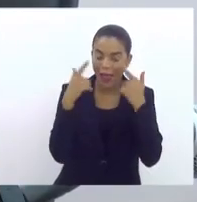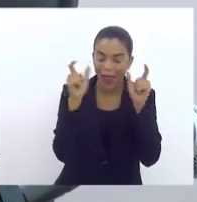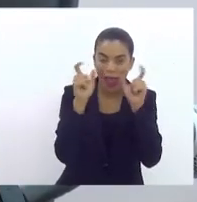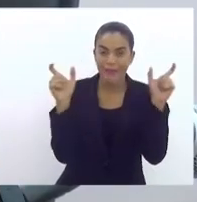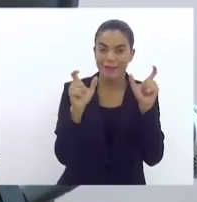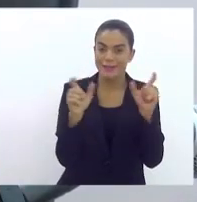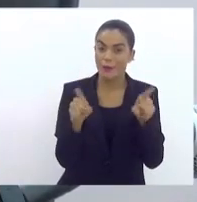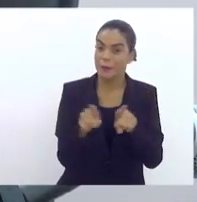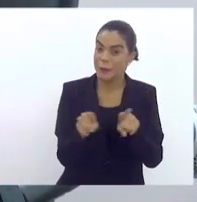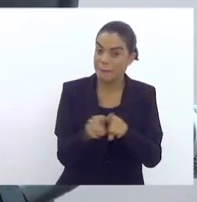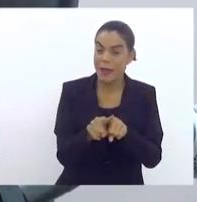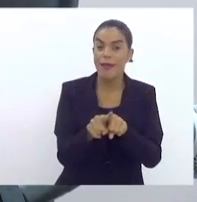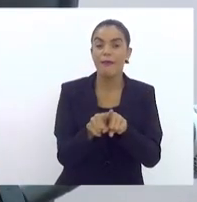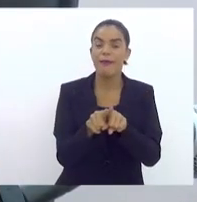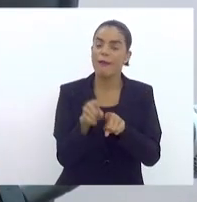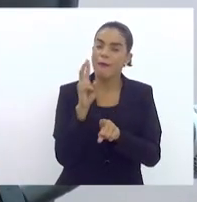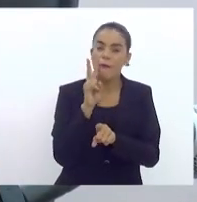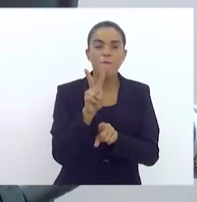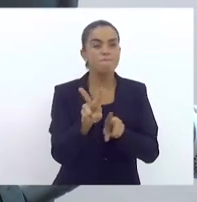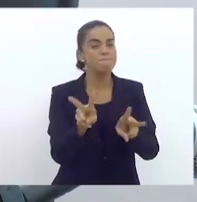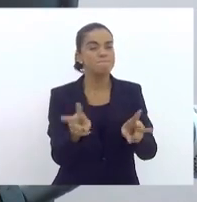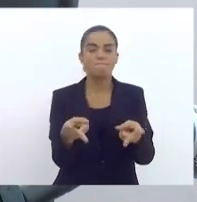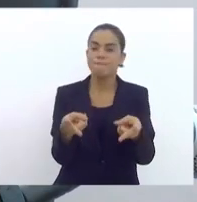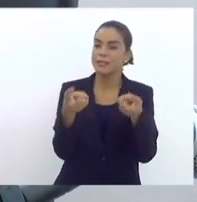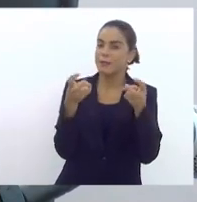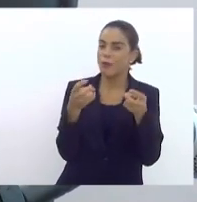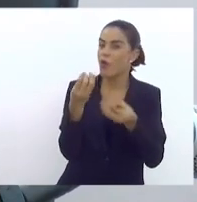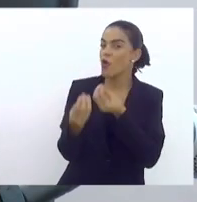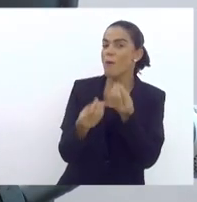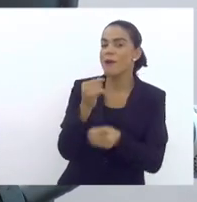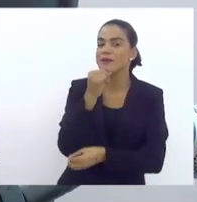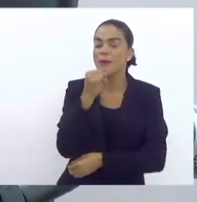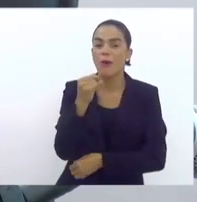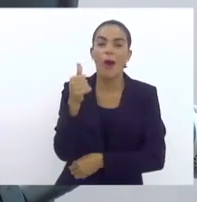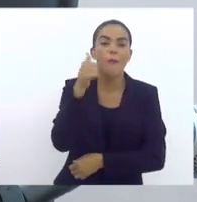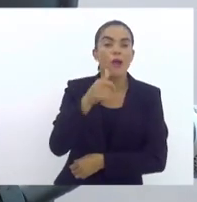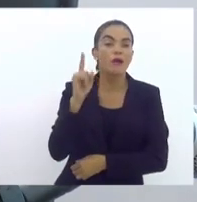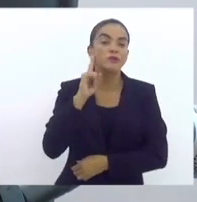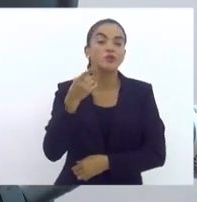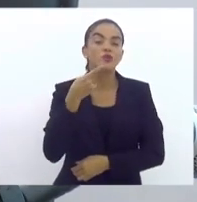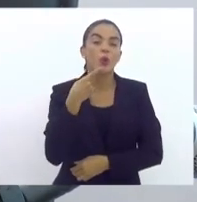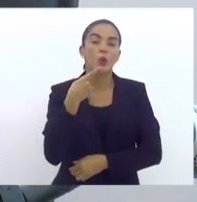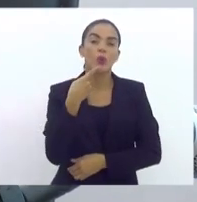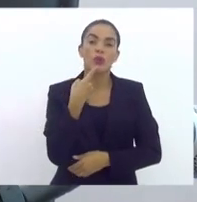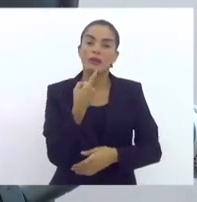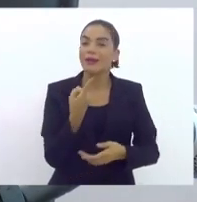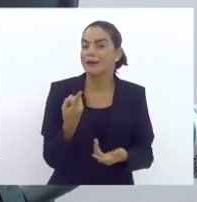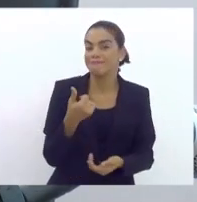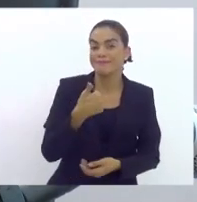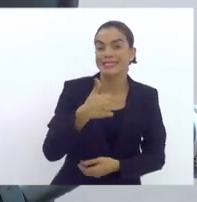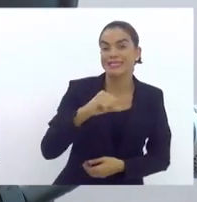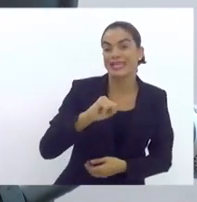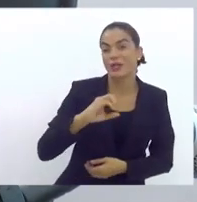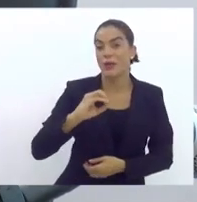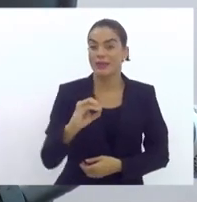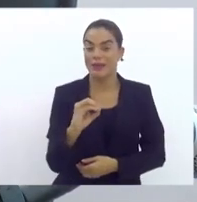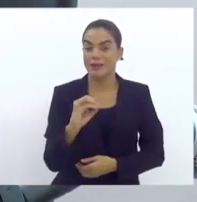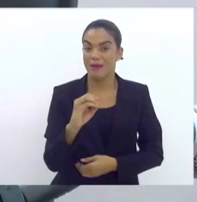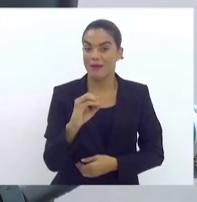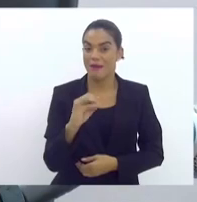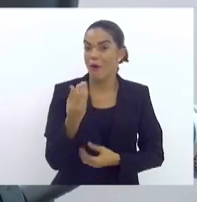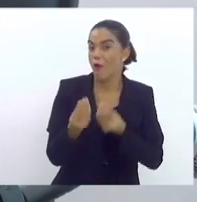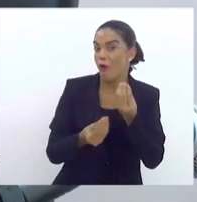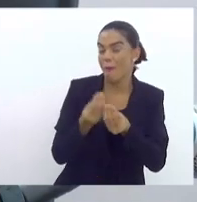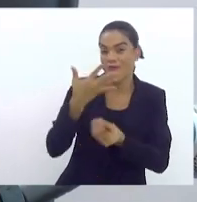e ao mesmo tempo eu vejo como é difícil por exemplo uma mulher surda fazer o uso de 180 sem